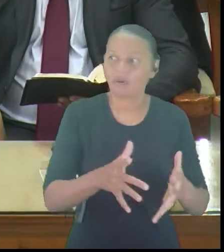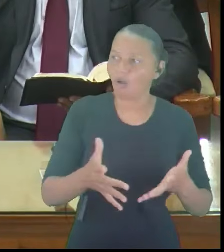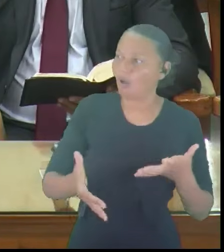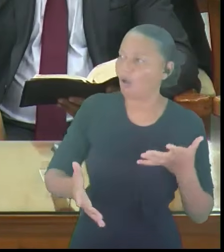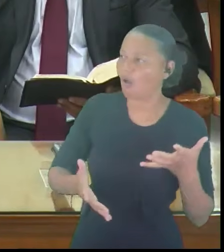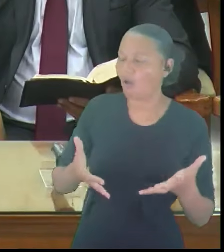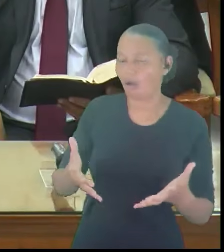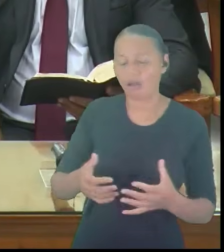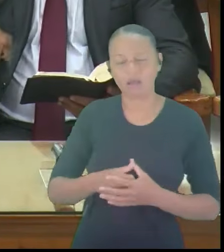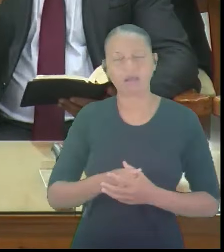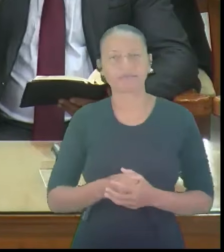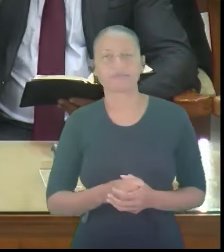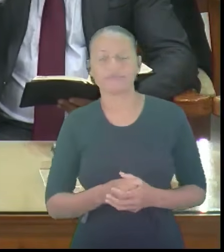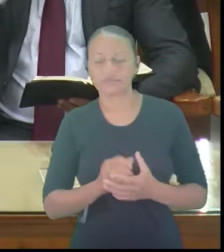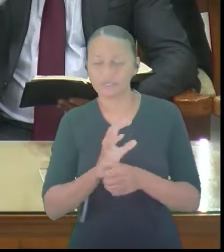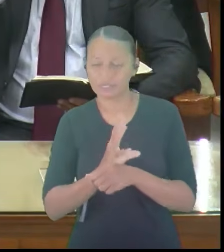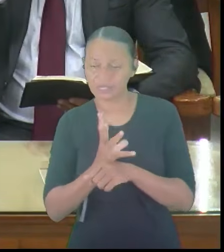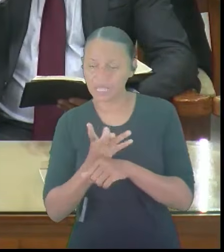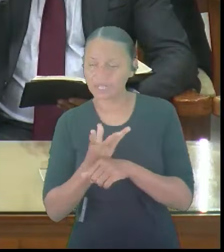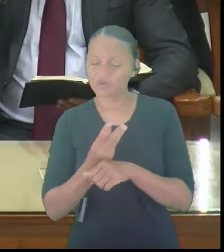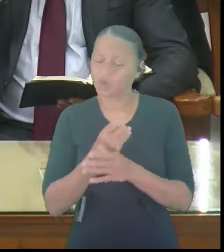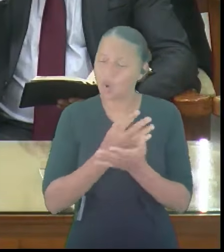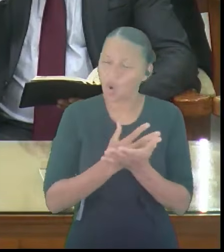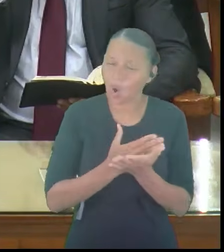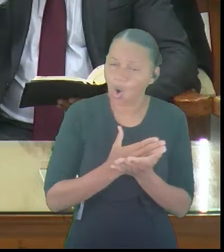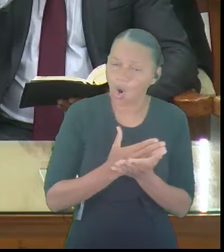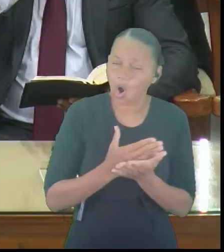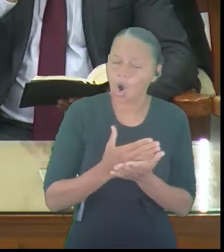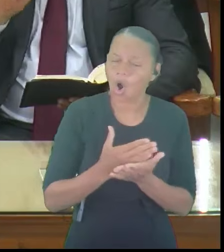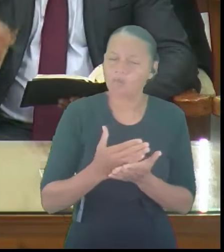A igreja passou a ser respeitada.